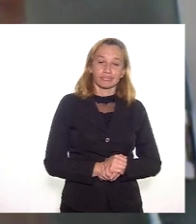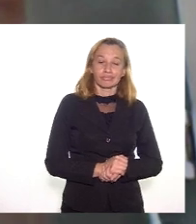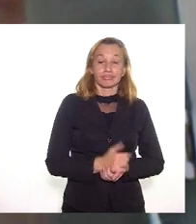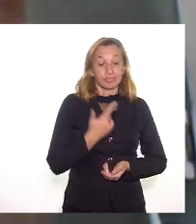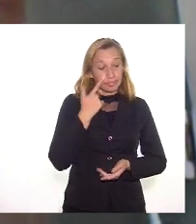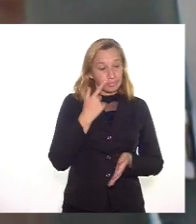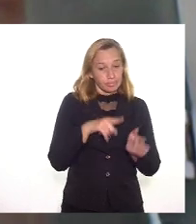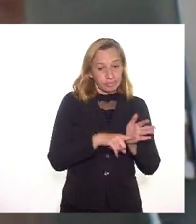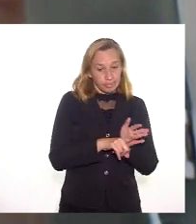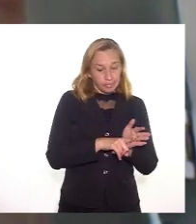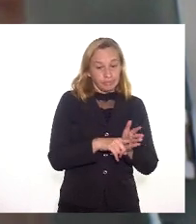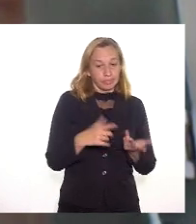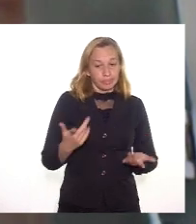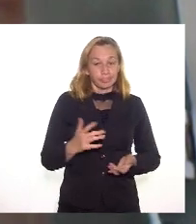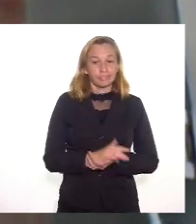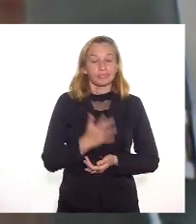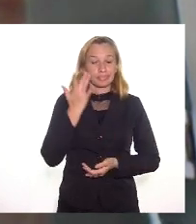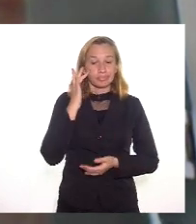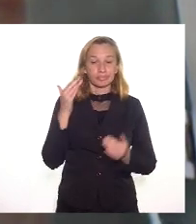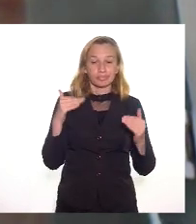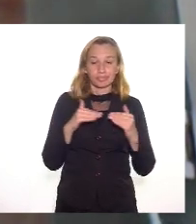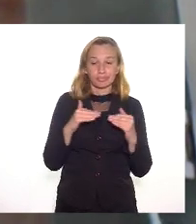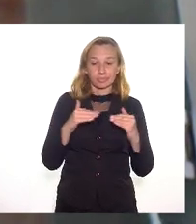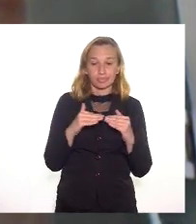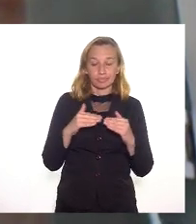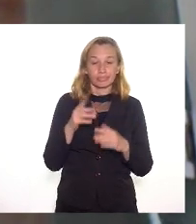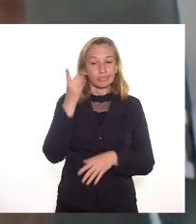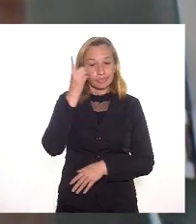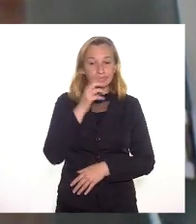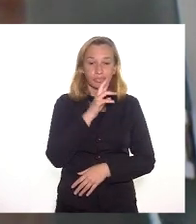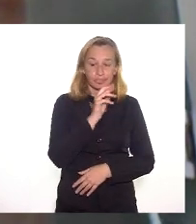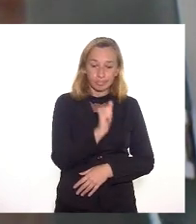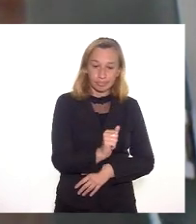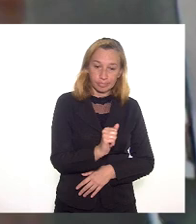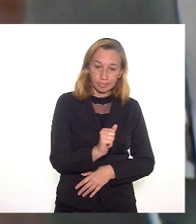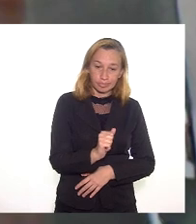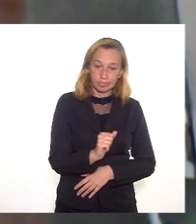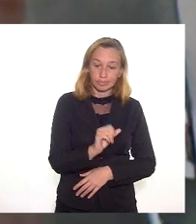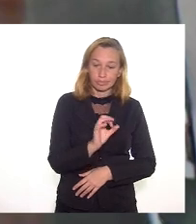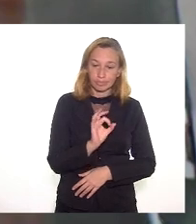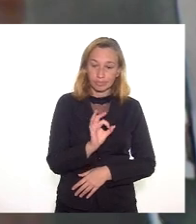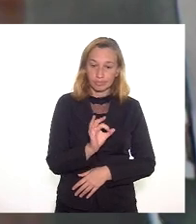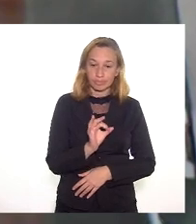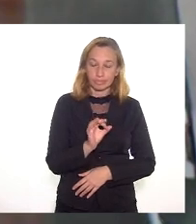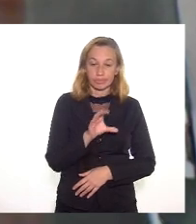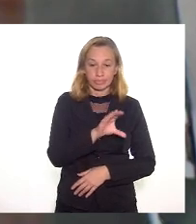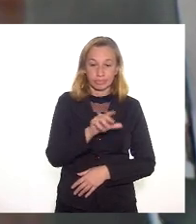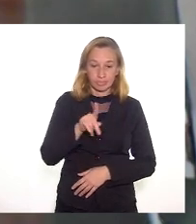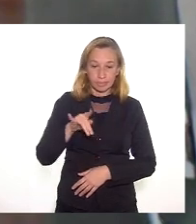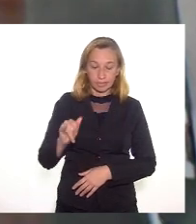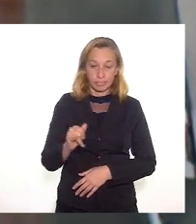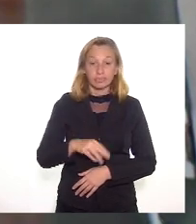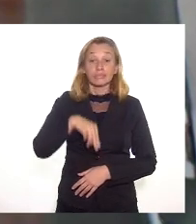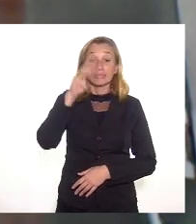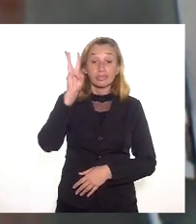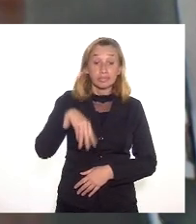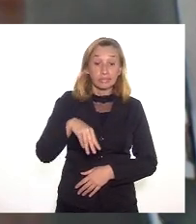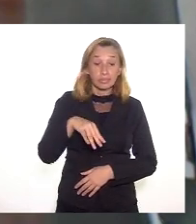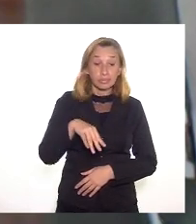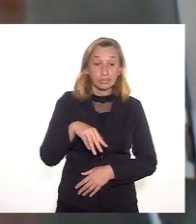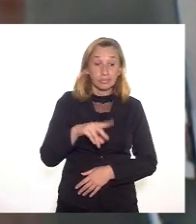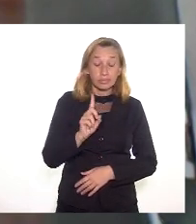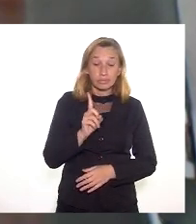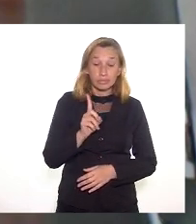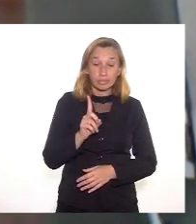revista. Eu acho que concordo com o deputado Rodrigo Amorim. Se é para ter, vamos ter uma CPI para saber quem são os maiores sonegadores,